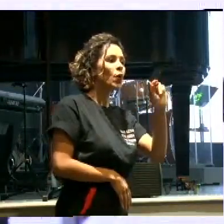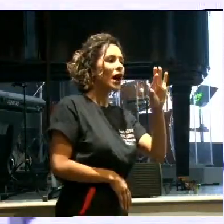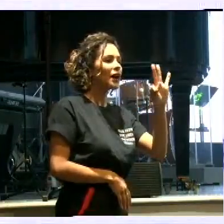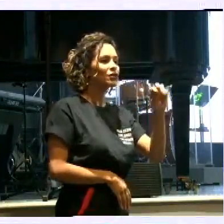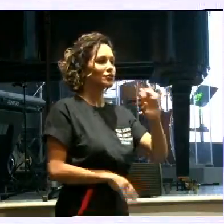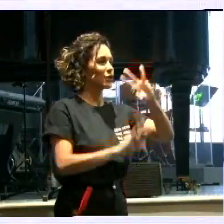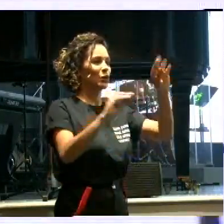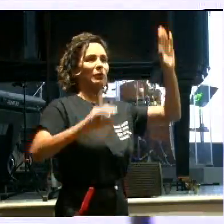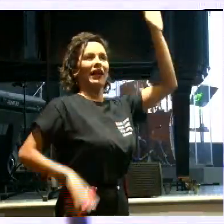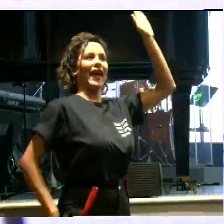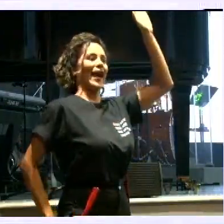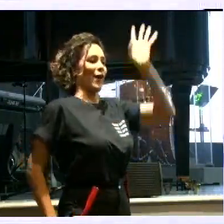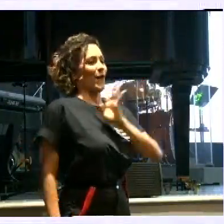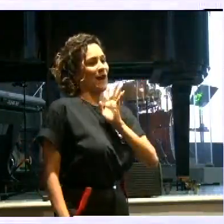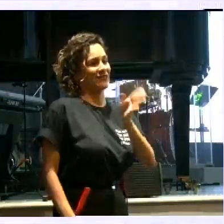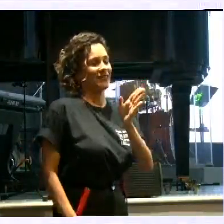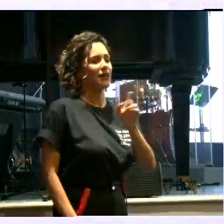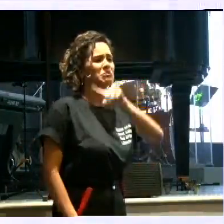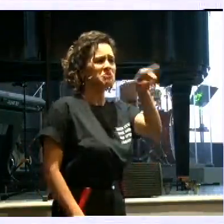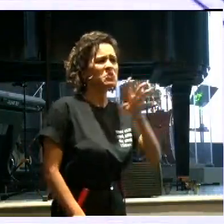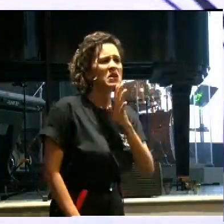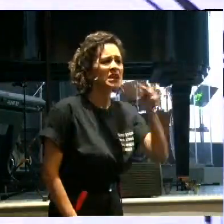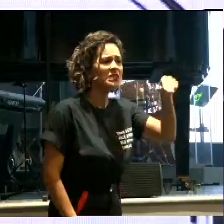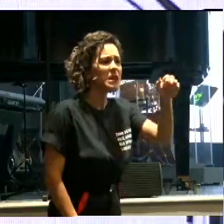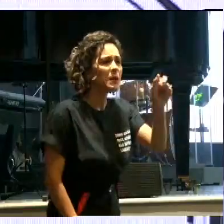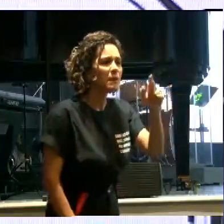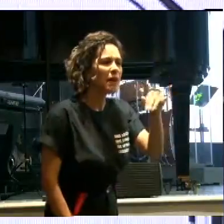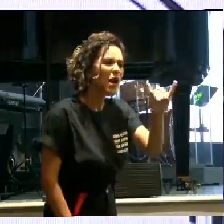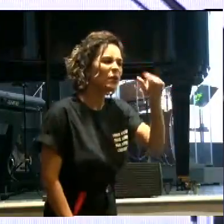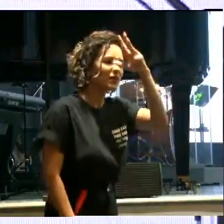Uau. E quem conhece Mary Duarte?